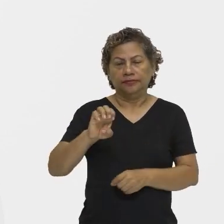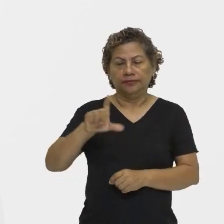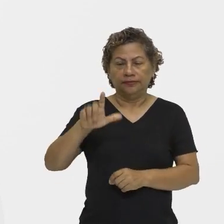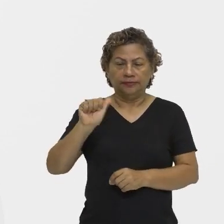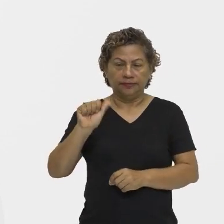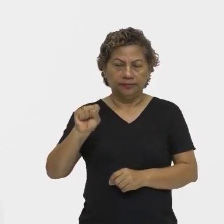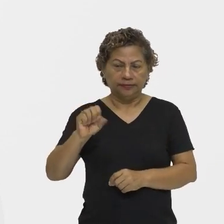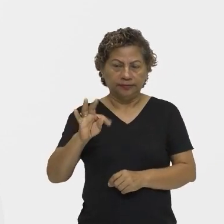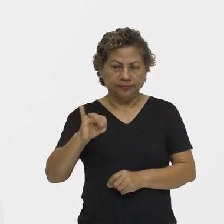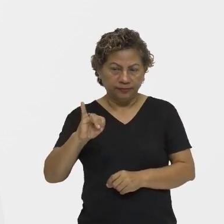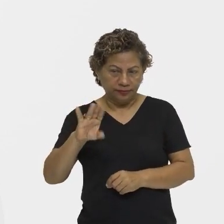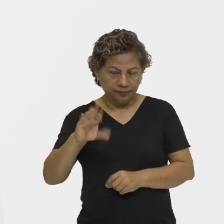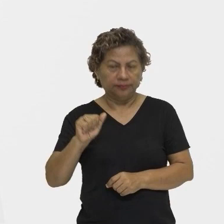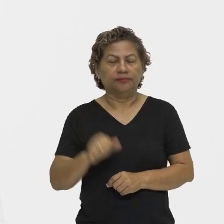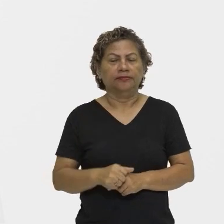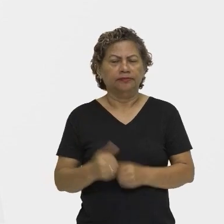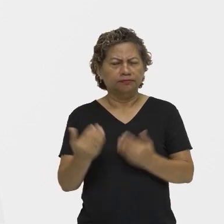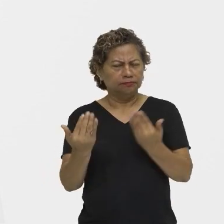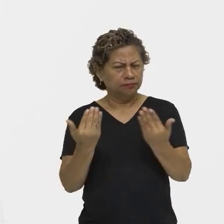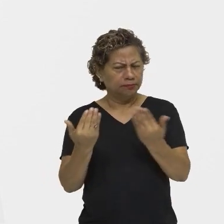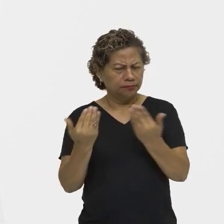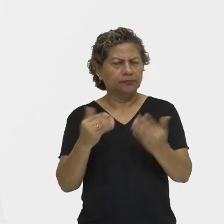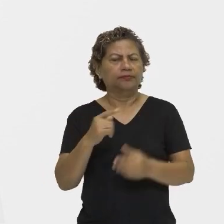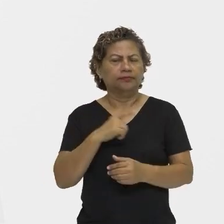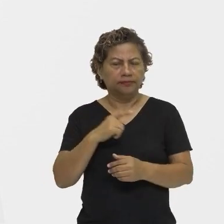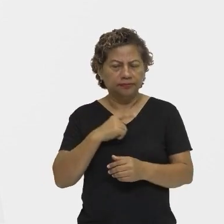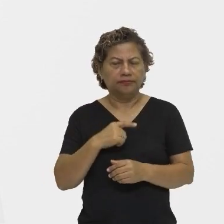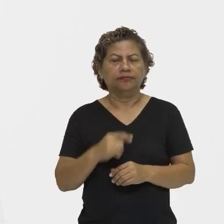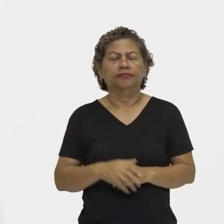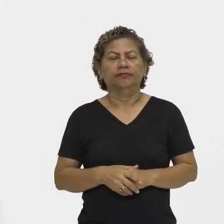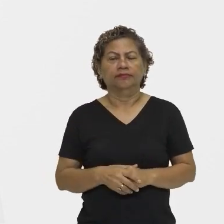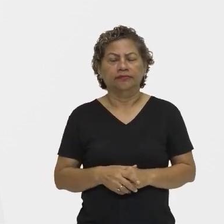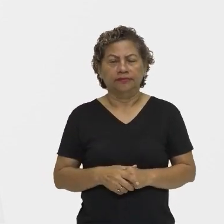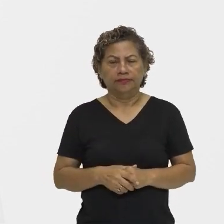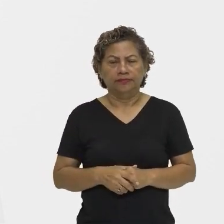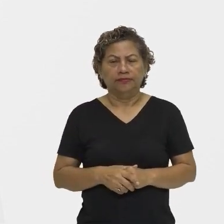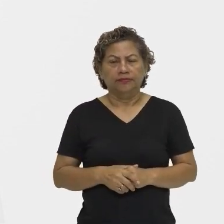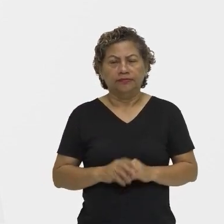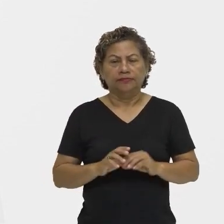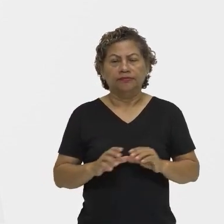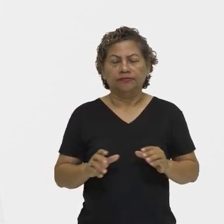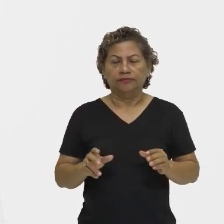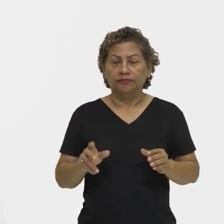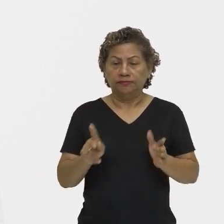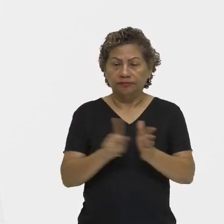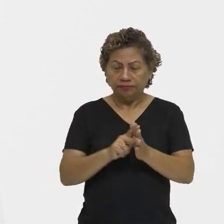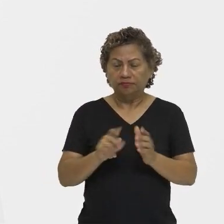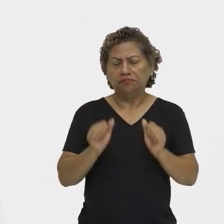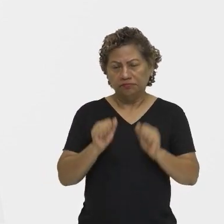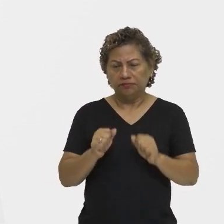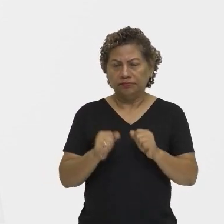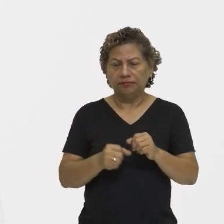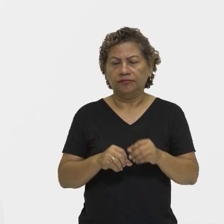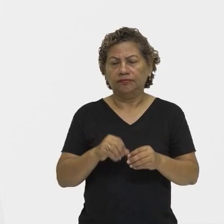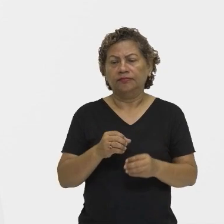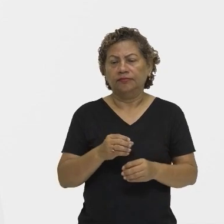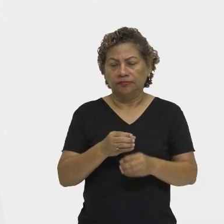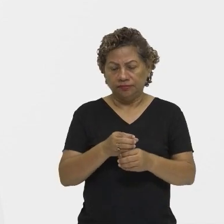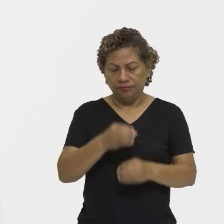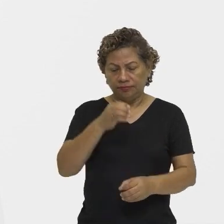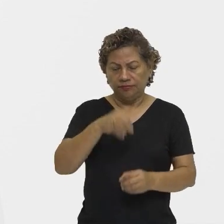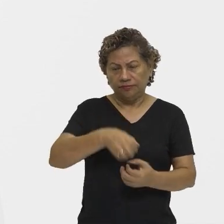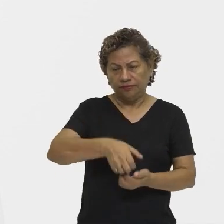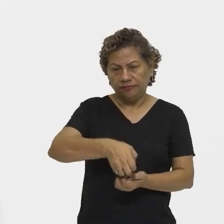está associada às propriedades elásticas de uma mola ou de algum material